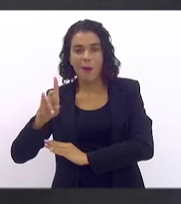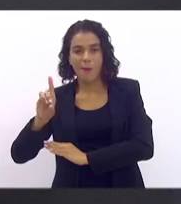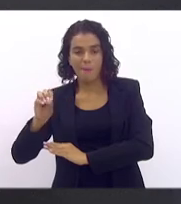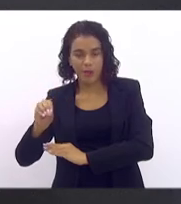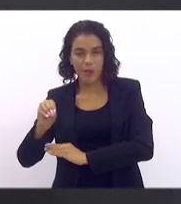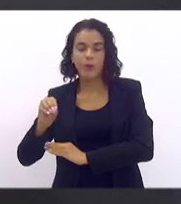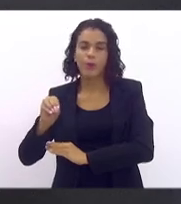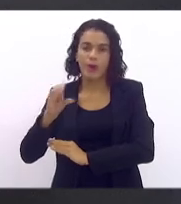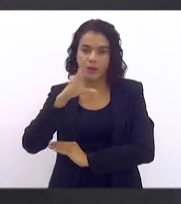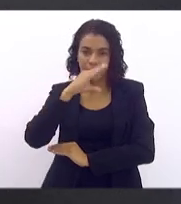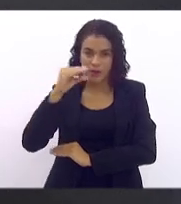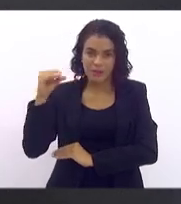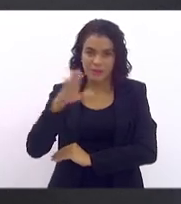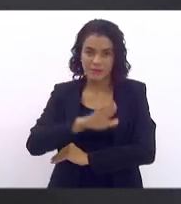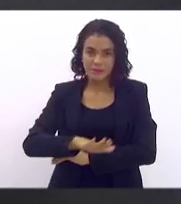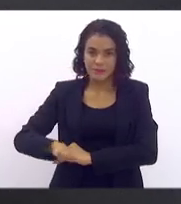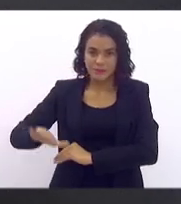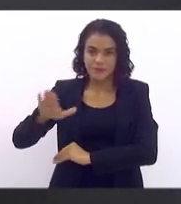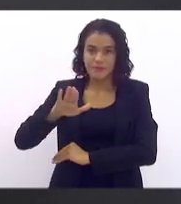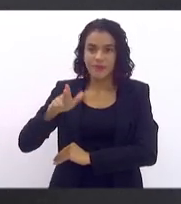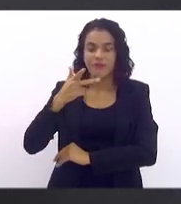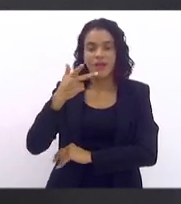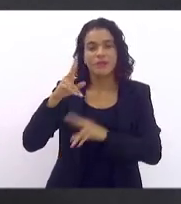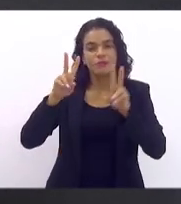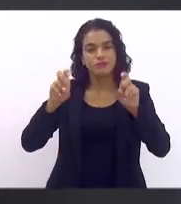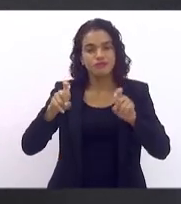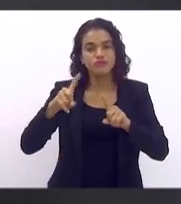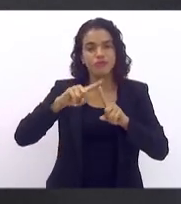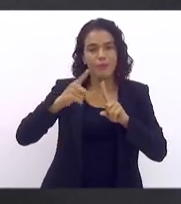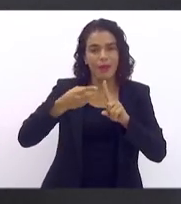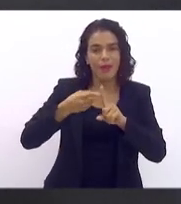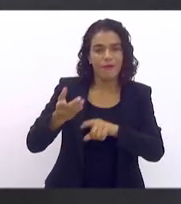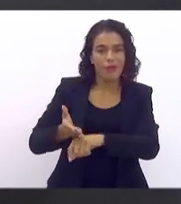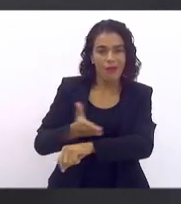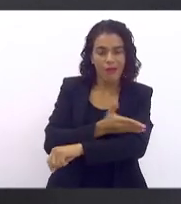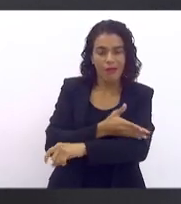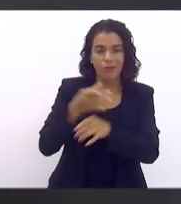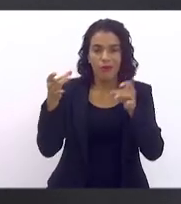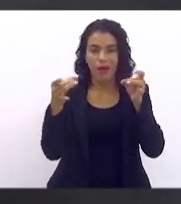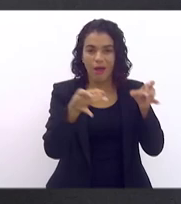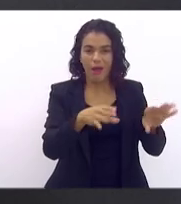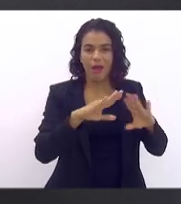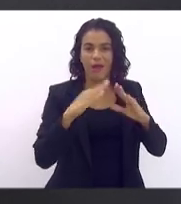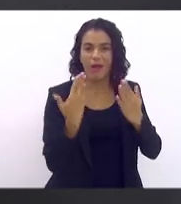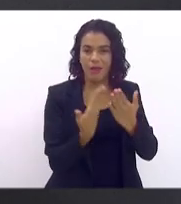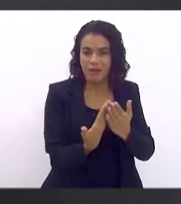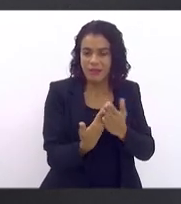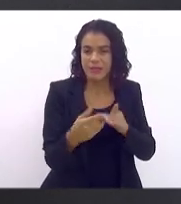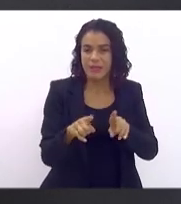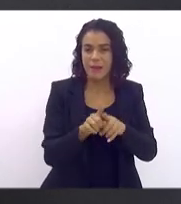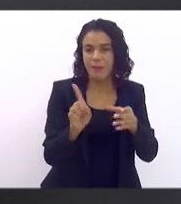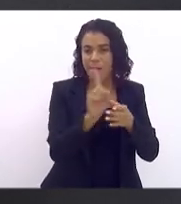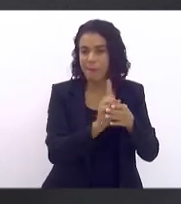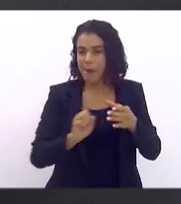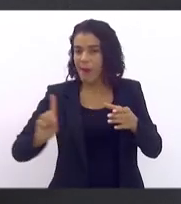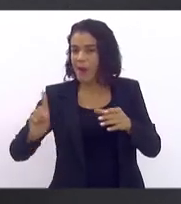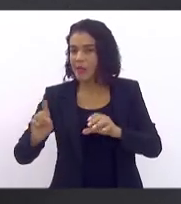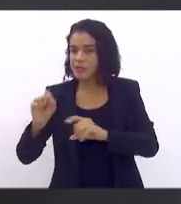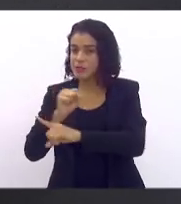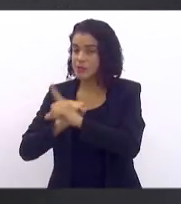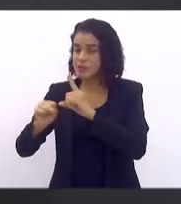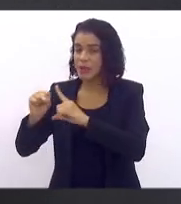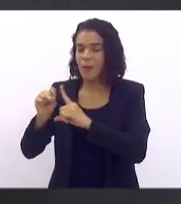muito interessante a sua colocação da gravidez precoce, do abandono escolar, né, da exclusão social,